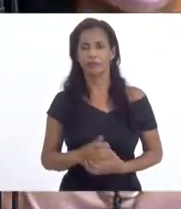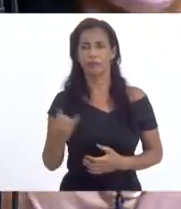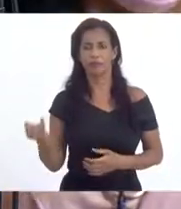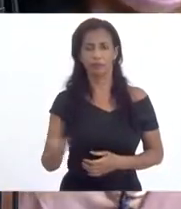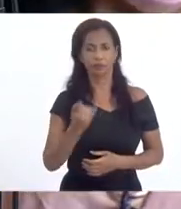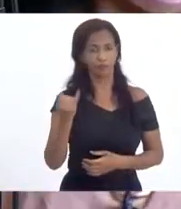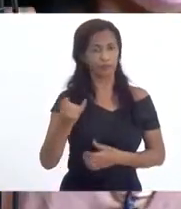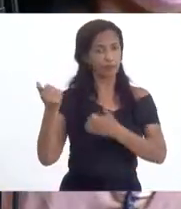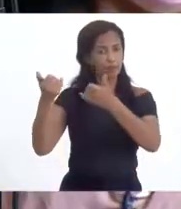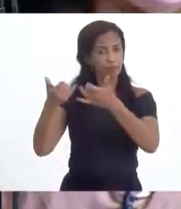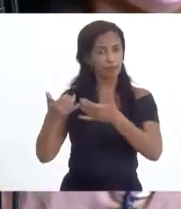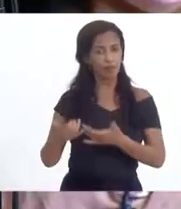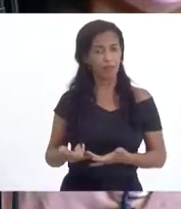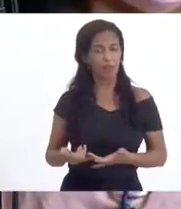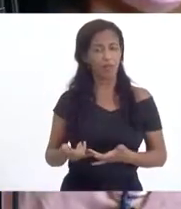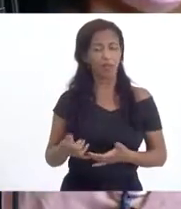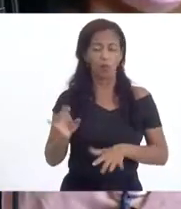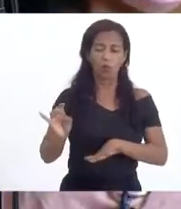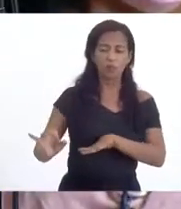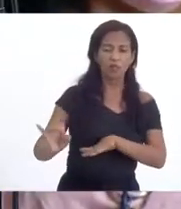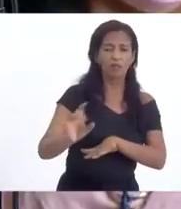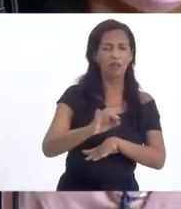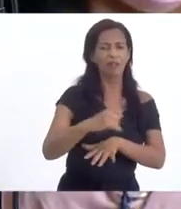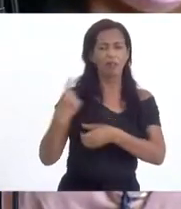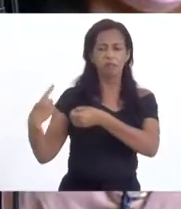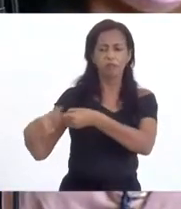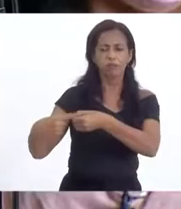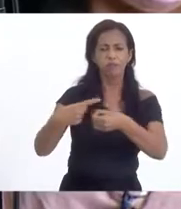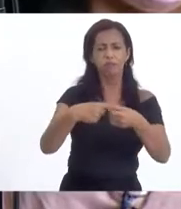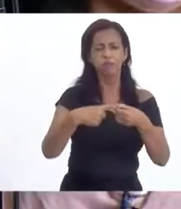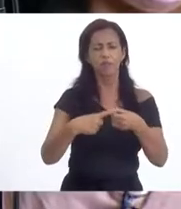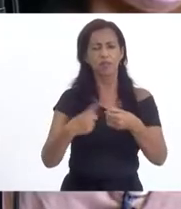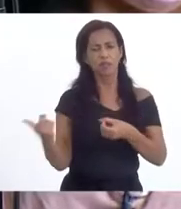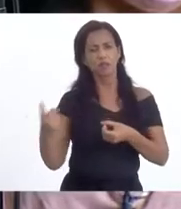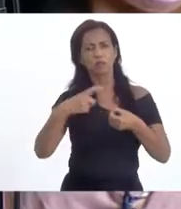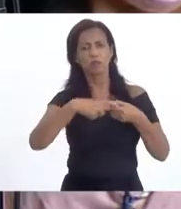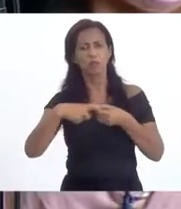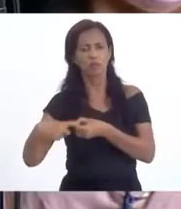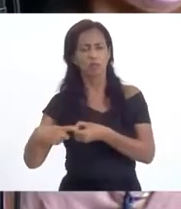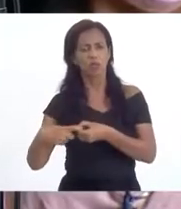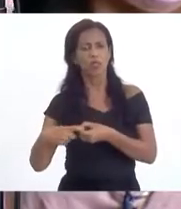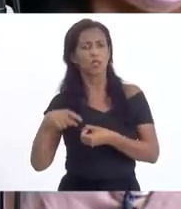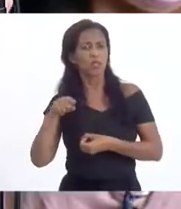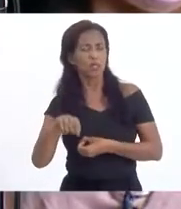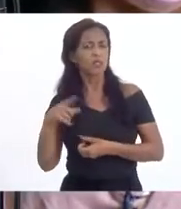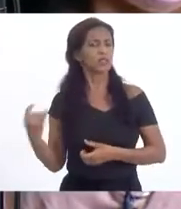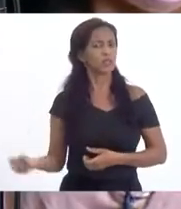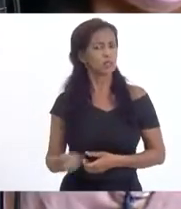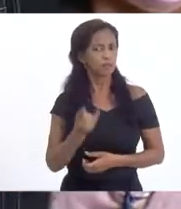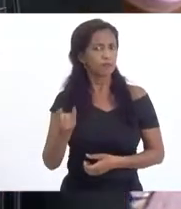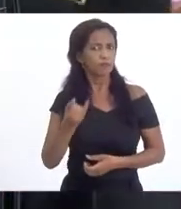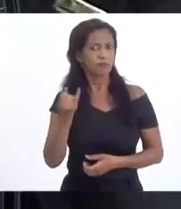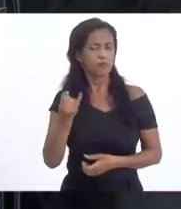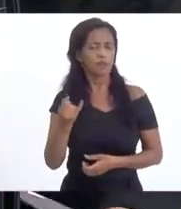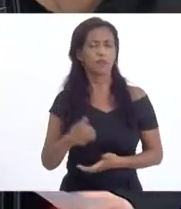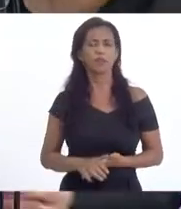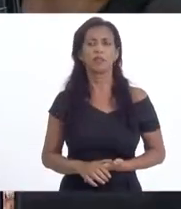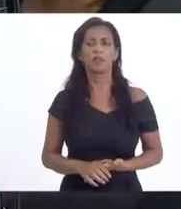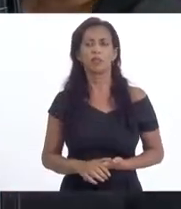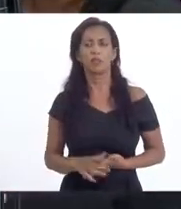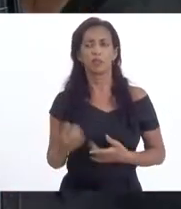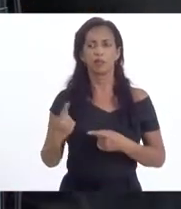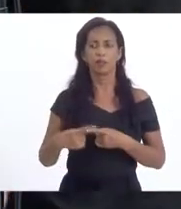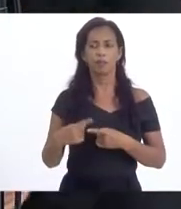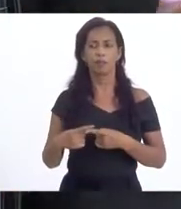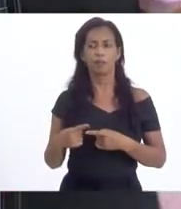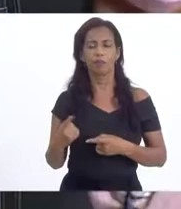importante definir o papel de cada município nesses consórcios, nesse papel, nesse posicionamento, porque